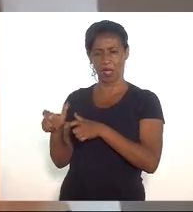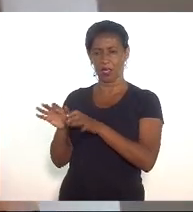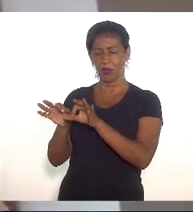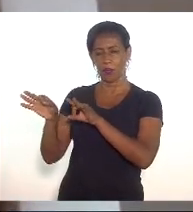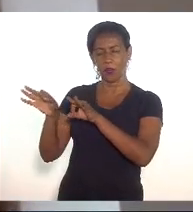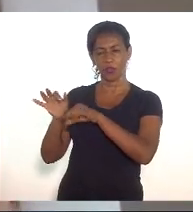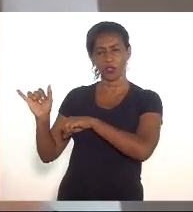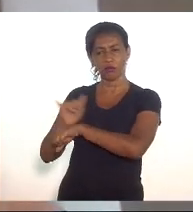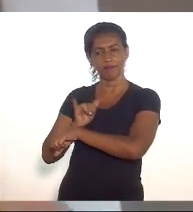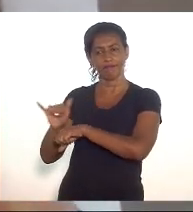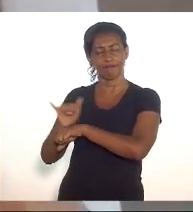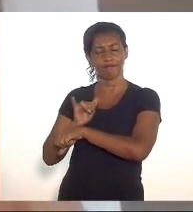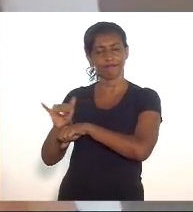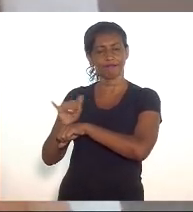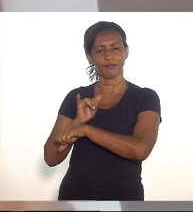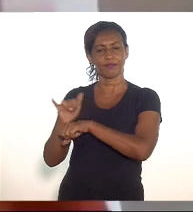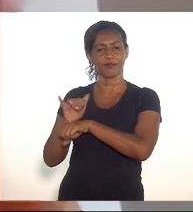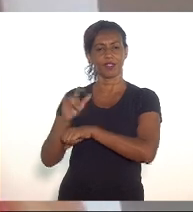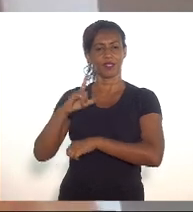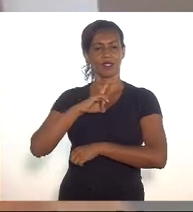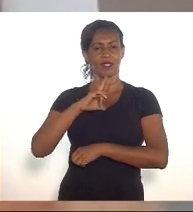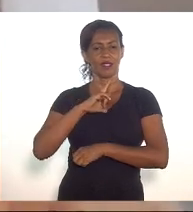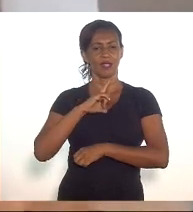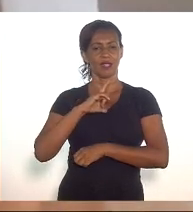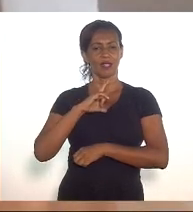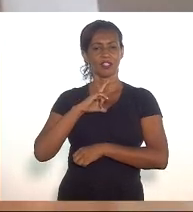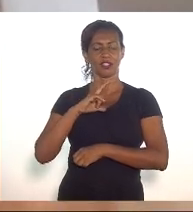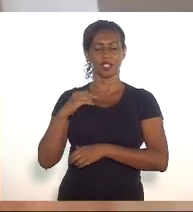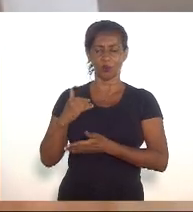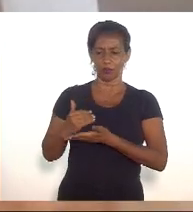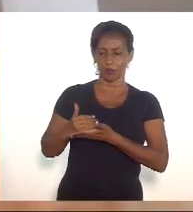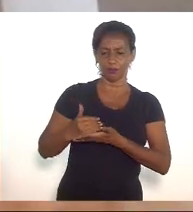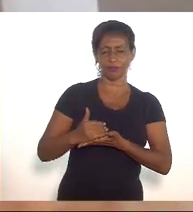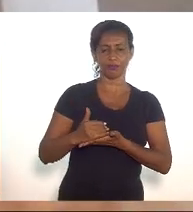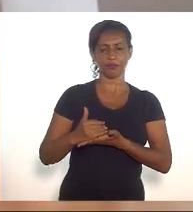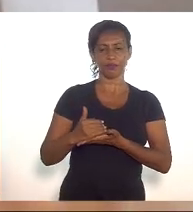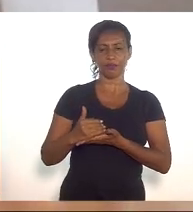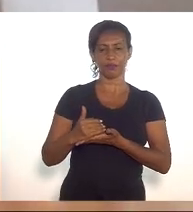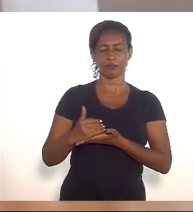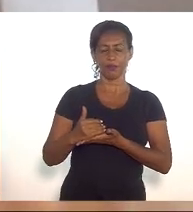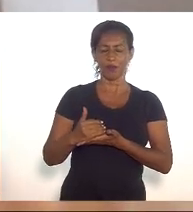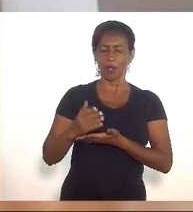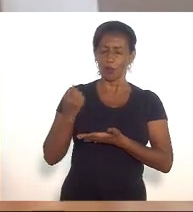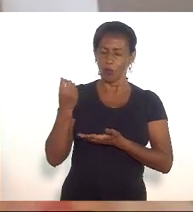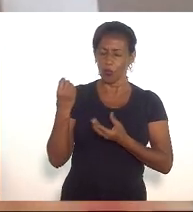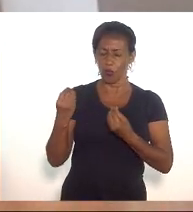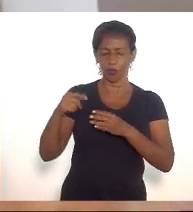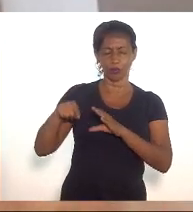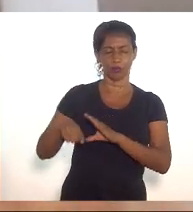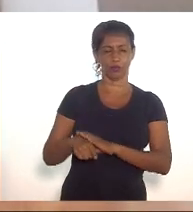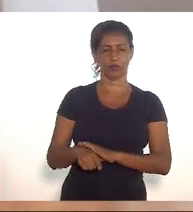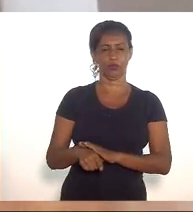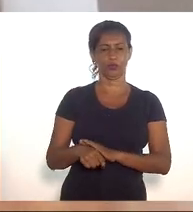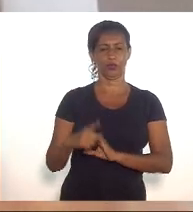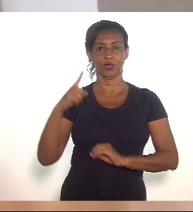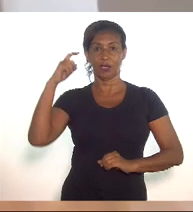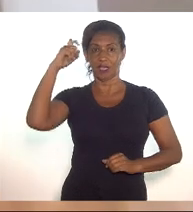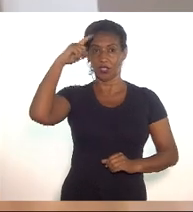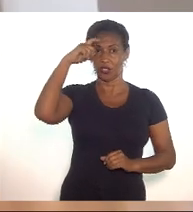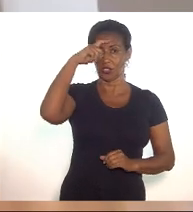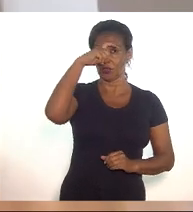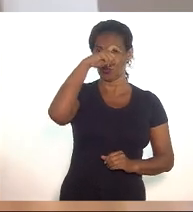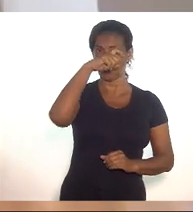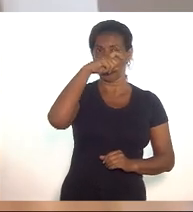planejamento estratégico, elas têm uma raiz muito arraigada, que é a dificuldade